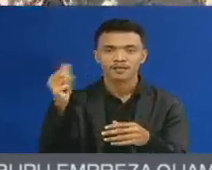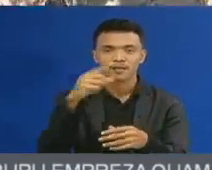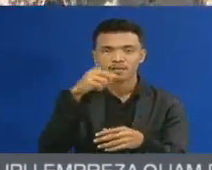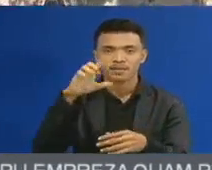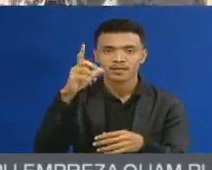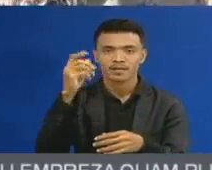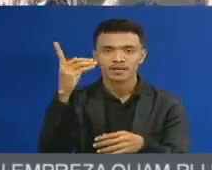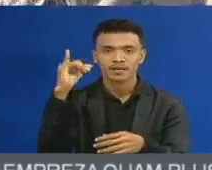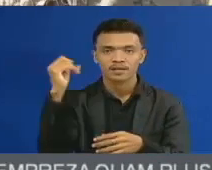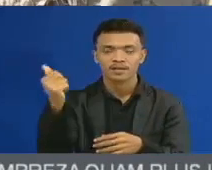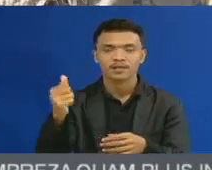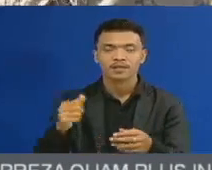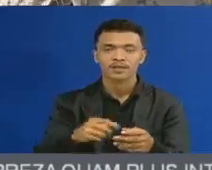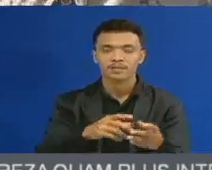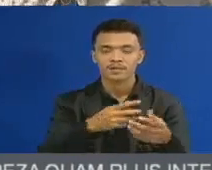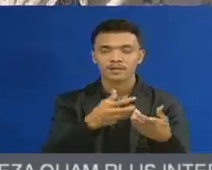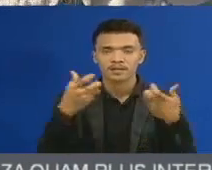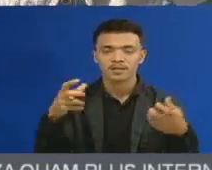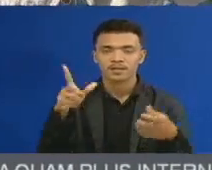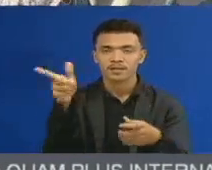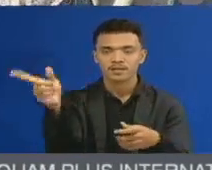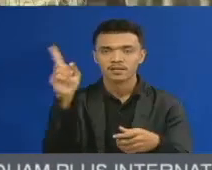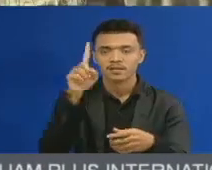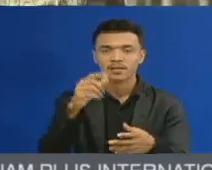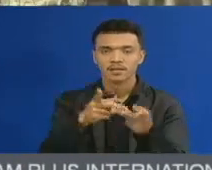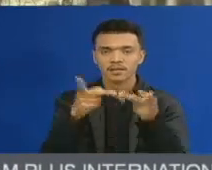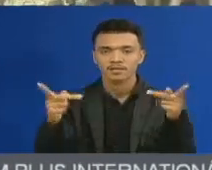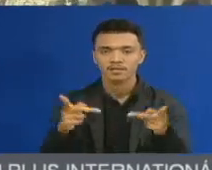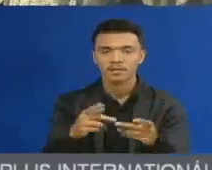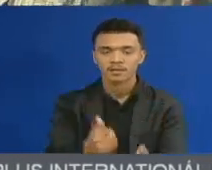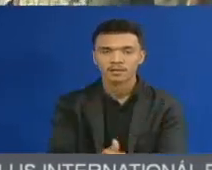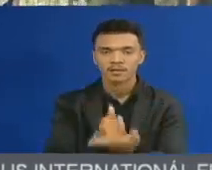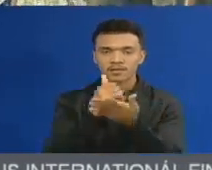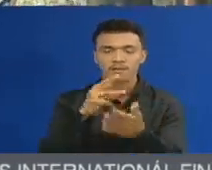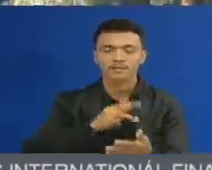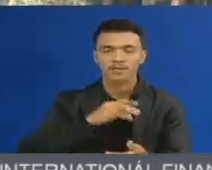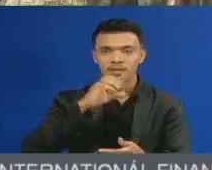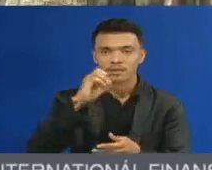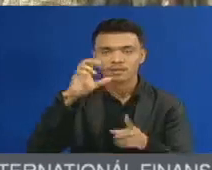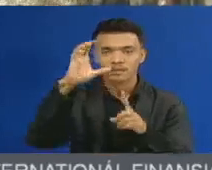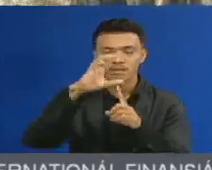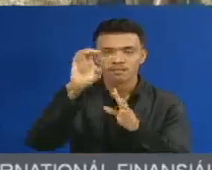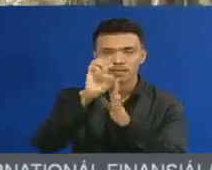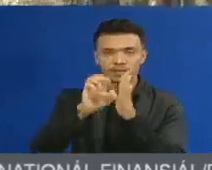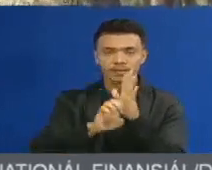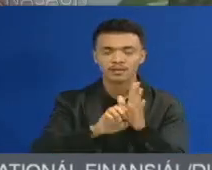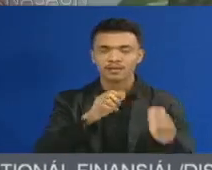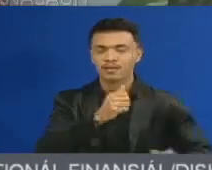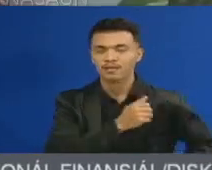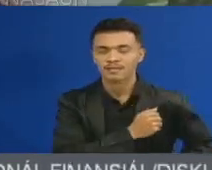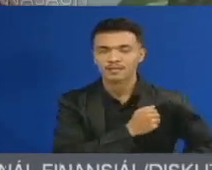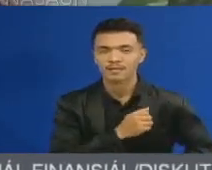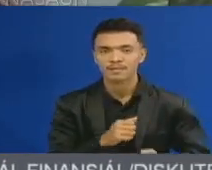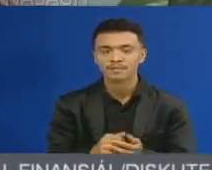exercício harihamutu bada la stanulur senida e a base unidade de apoio ao serviço mitinaru. Sefestado Maior FBTL,